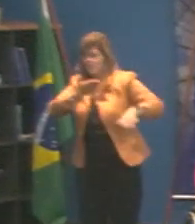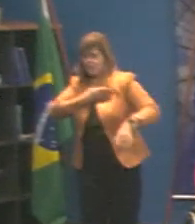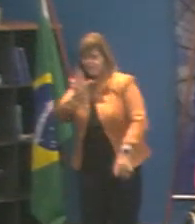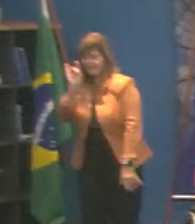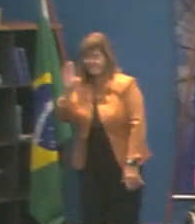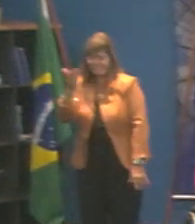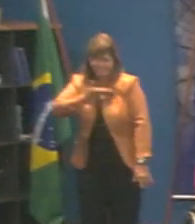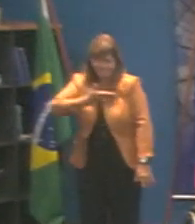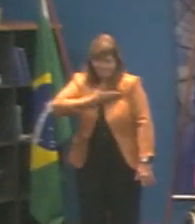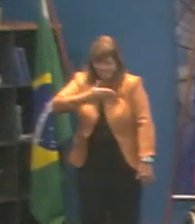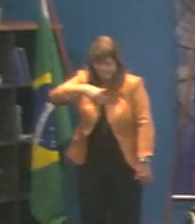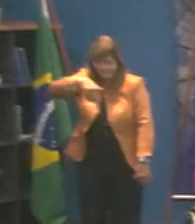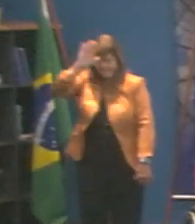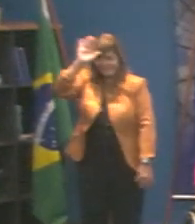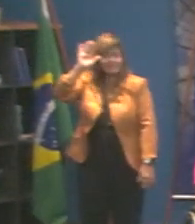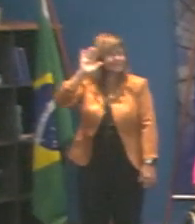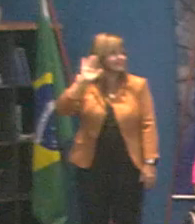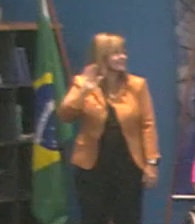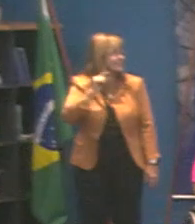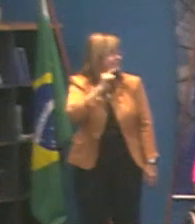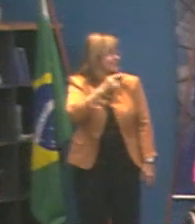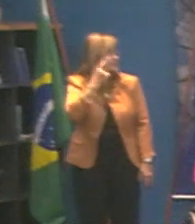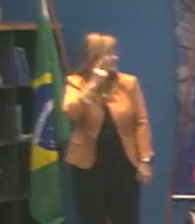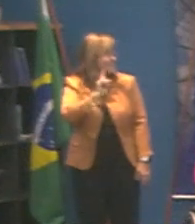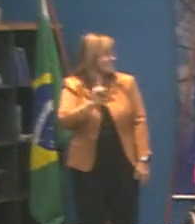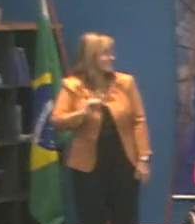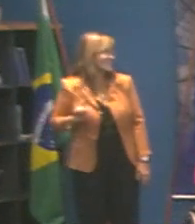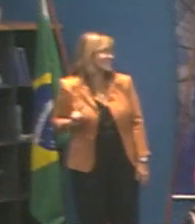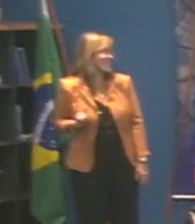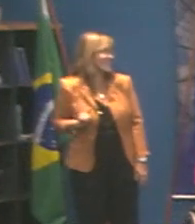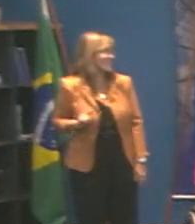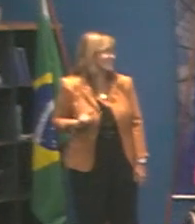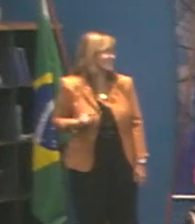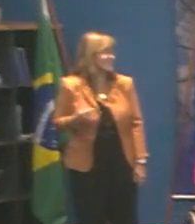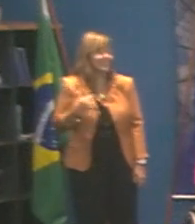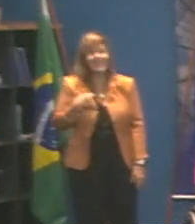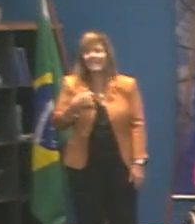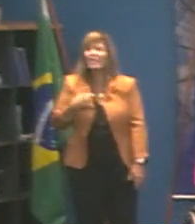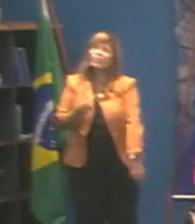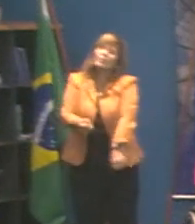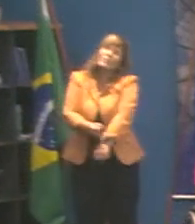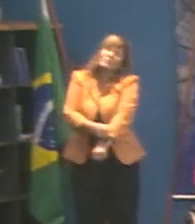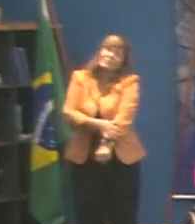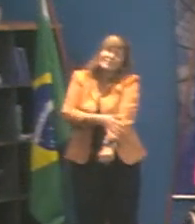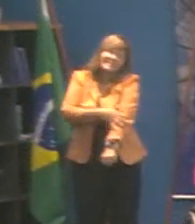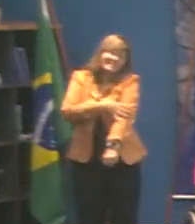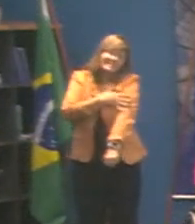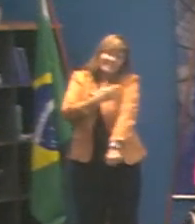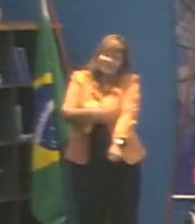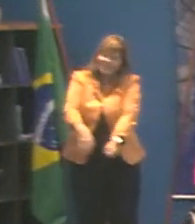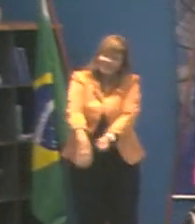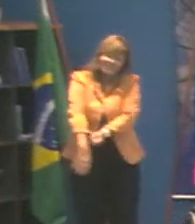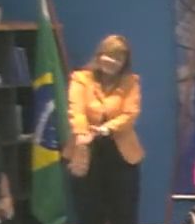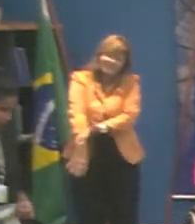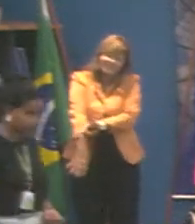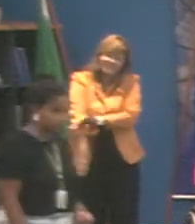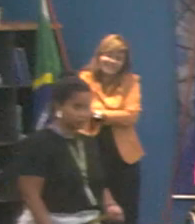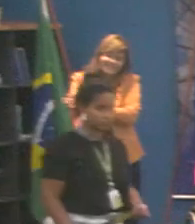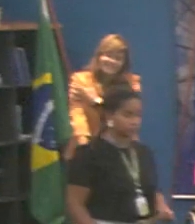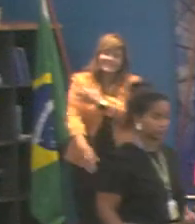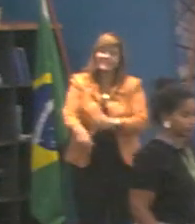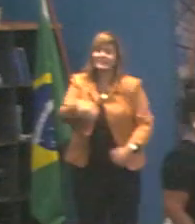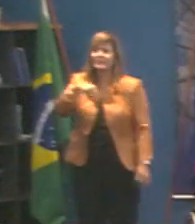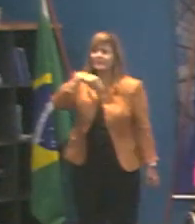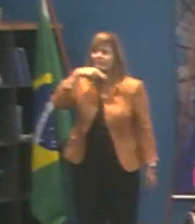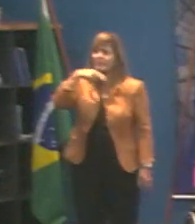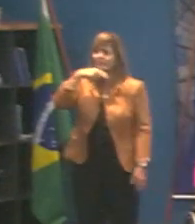infância. E você não sabia disso, mas eu fico emocionada, porque o meu neto